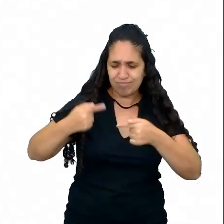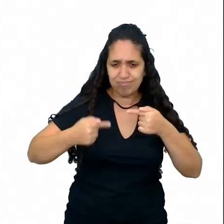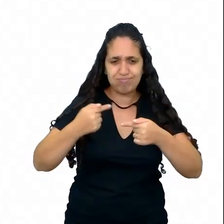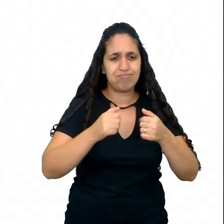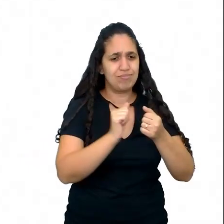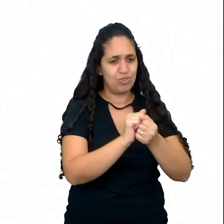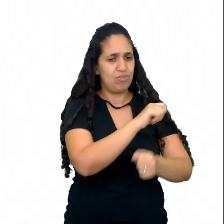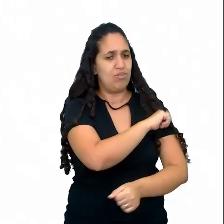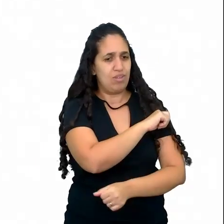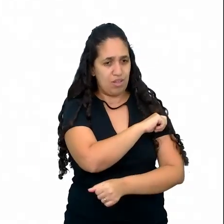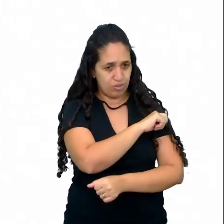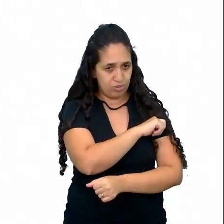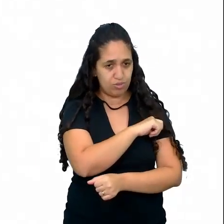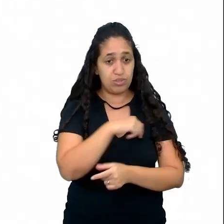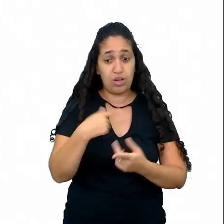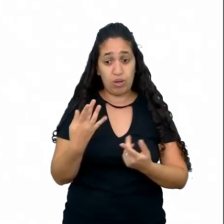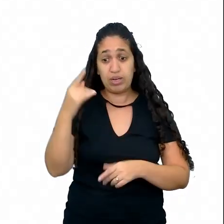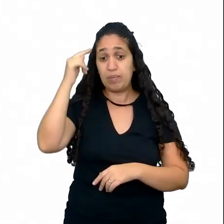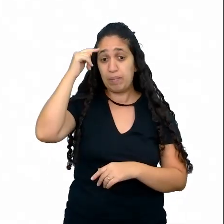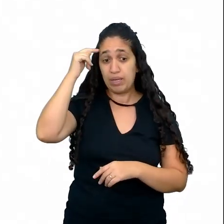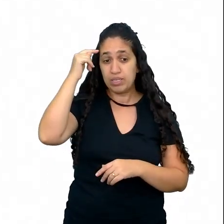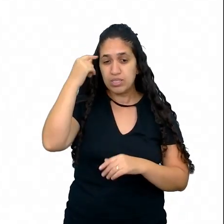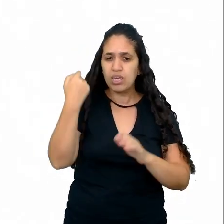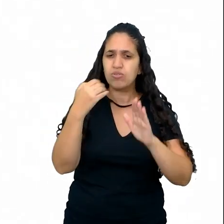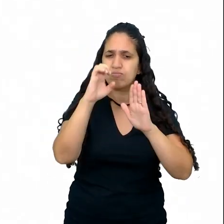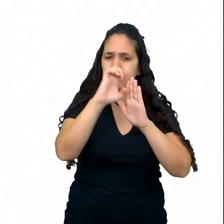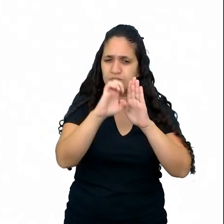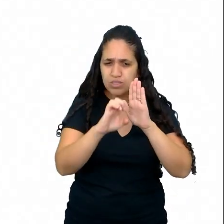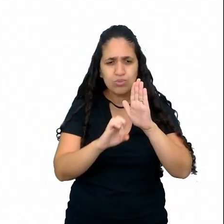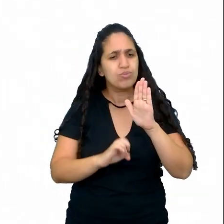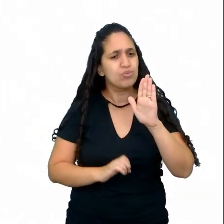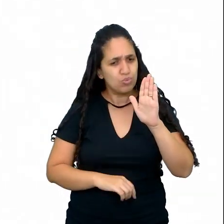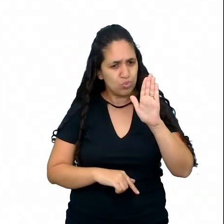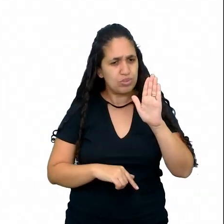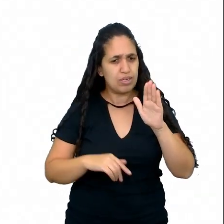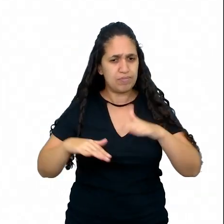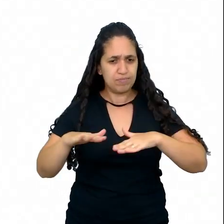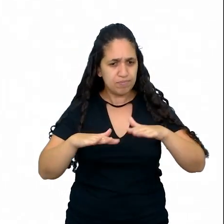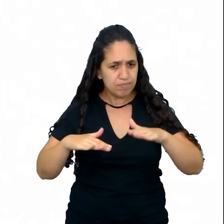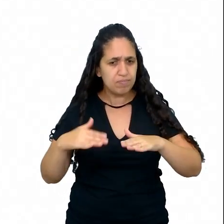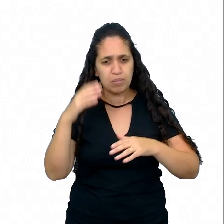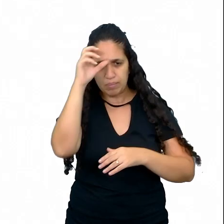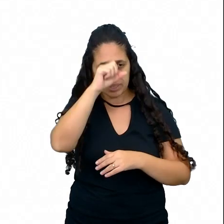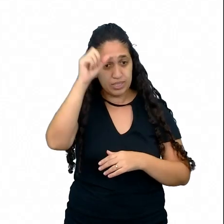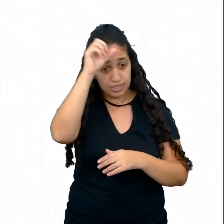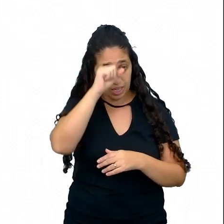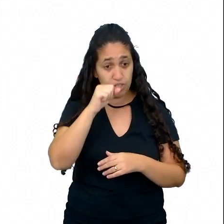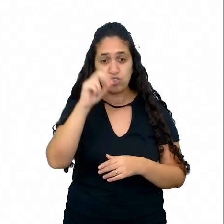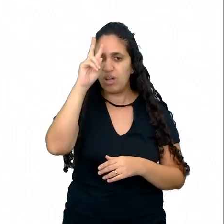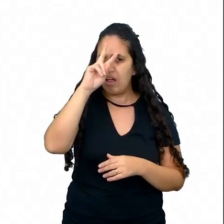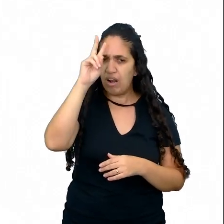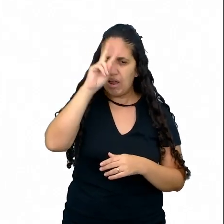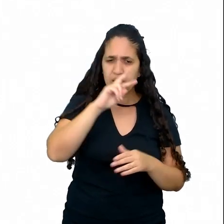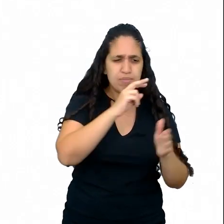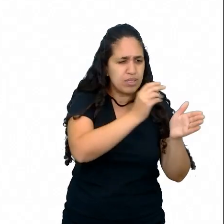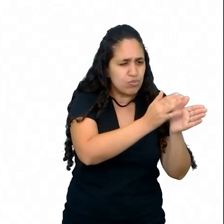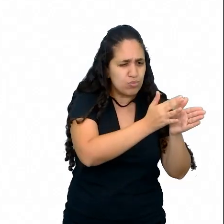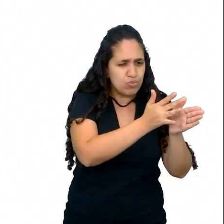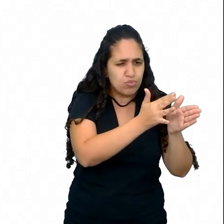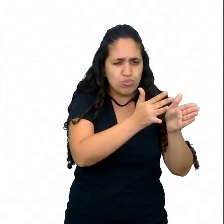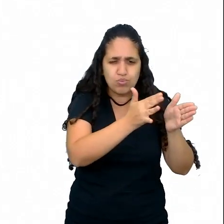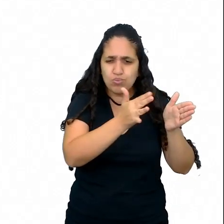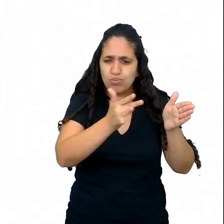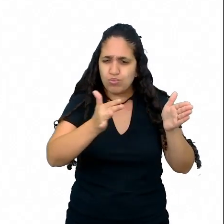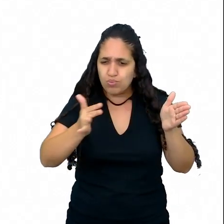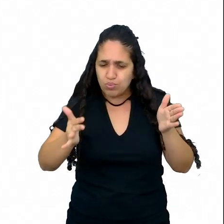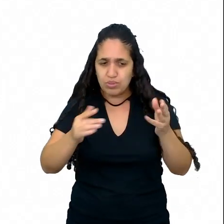né? E aí, pensando na nossa estrutura dessa situação de aprendizagem, a gente lembra que toda a situação de aprendizagem, ela